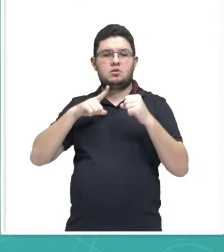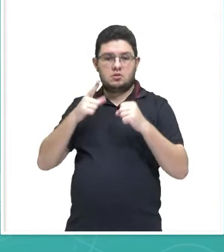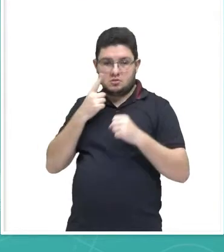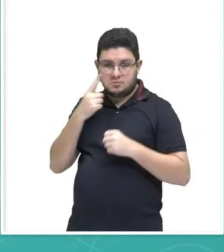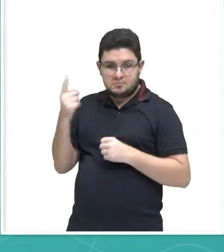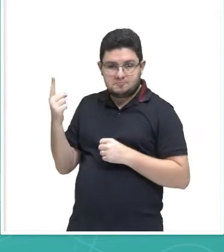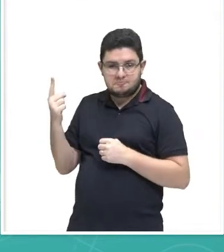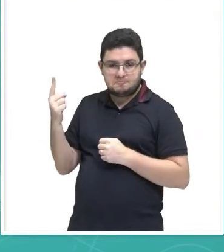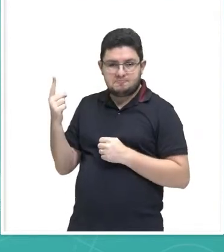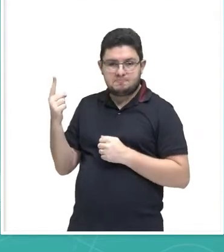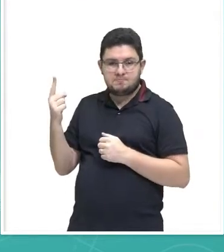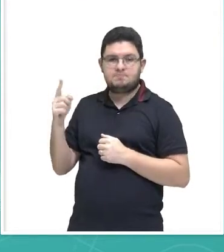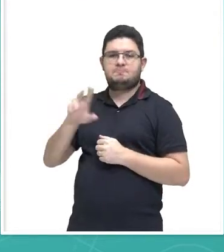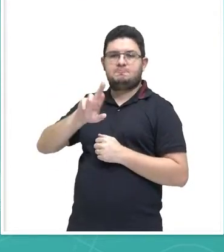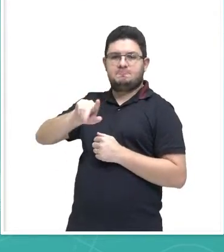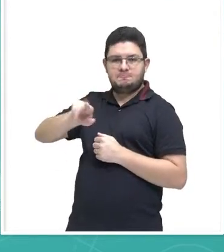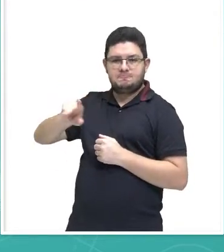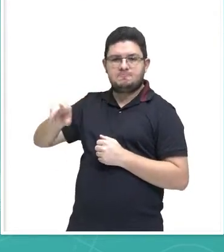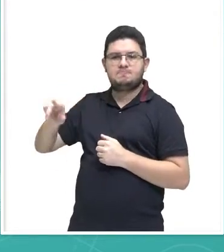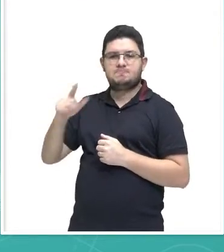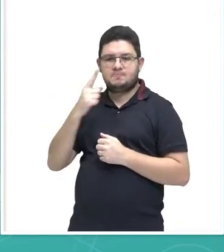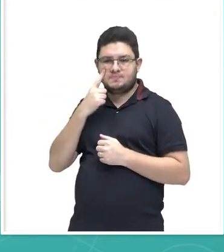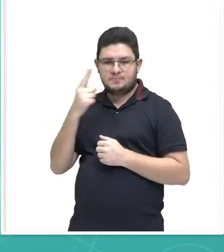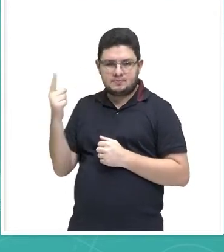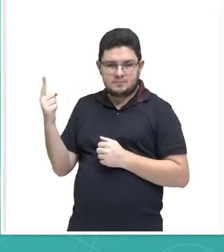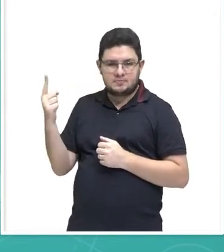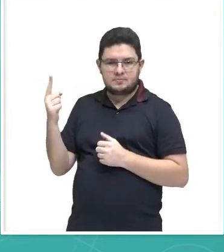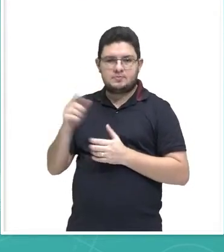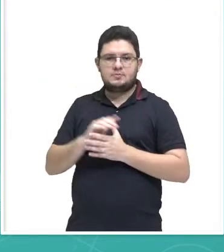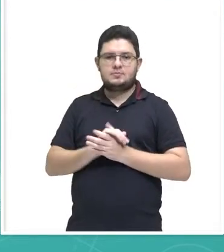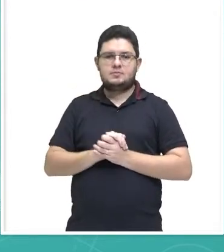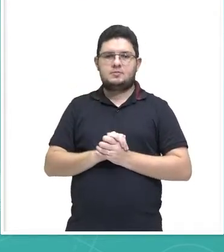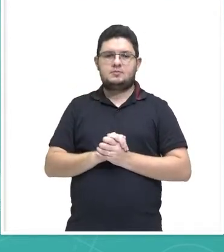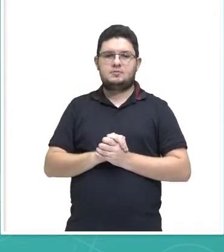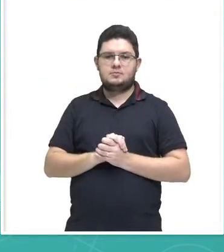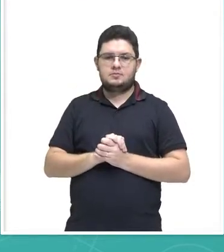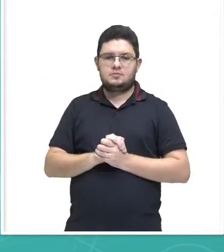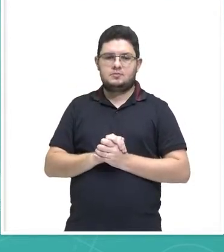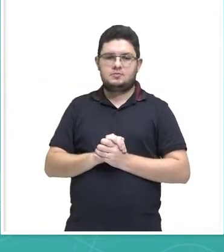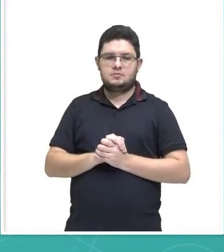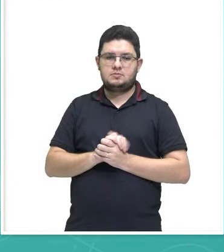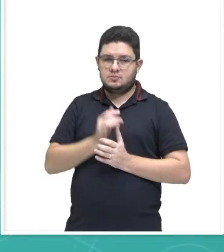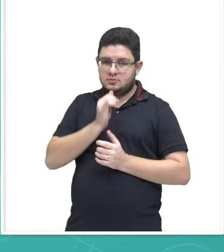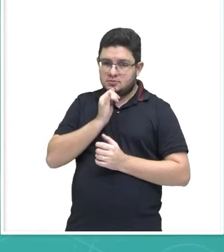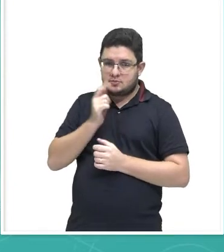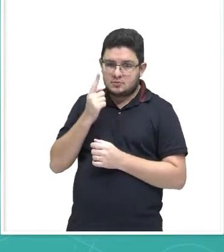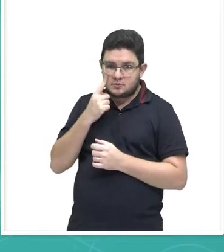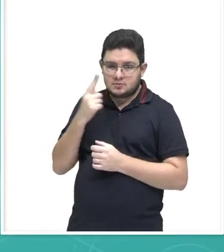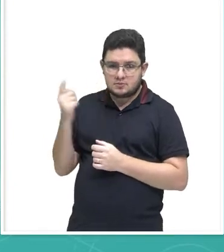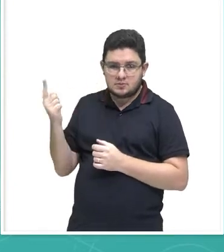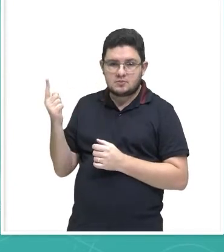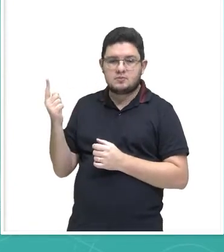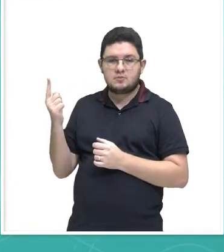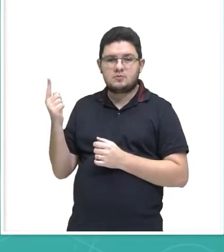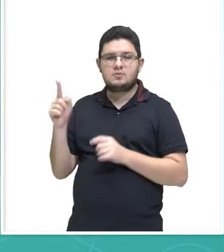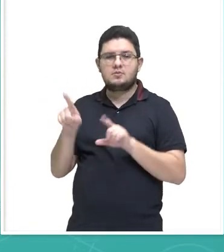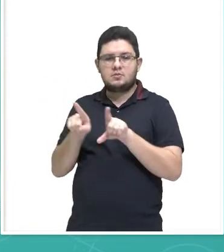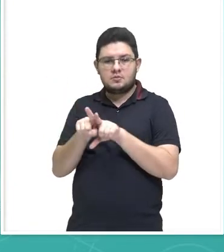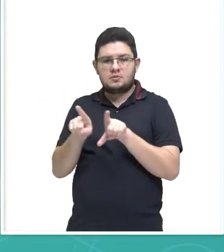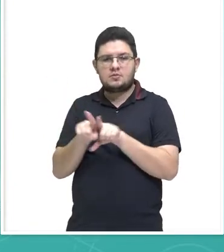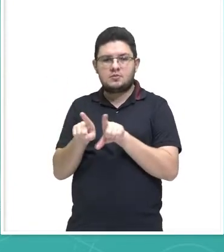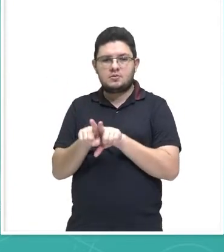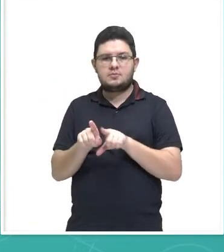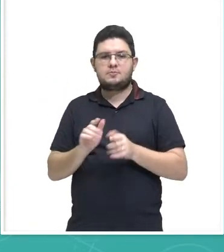corda, a amarelinha. Outros jogos que nós temos são jogos de tabuleiro, como dama,